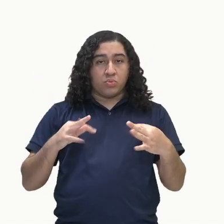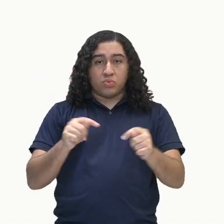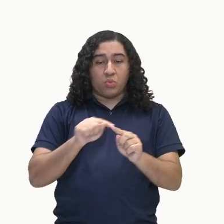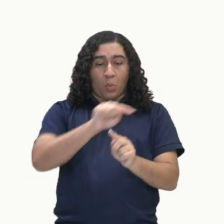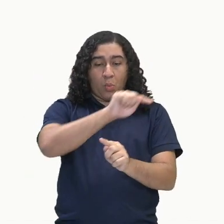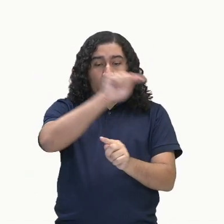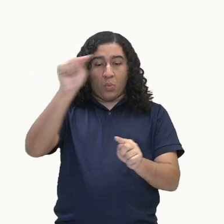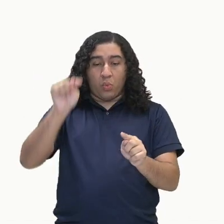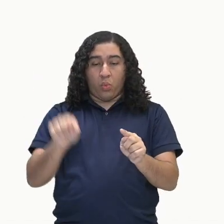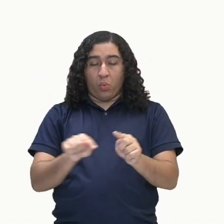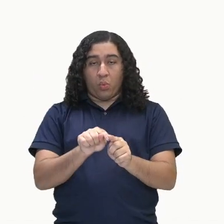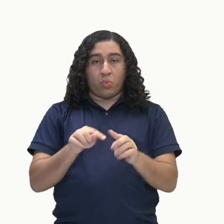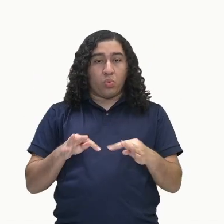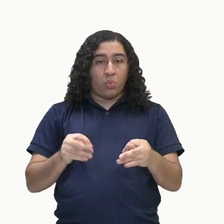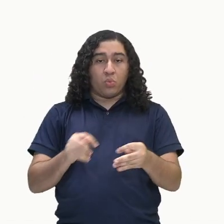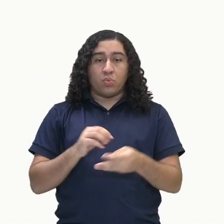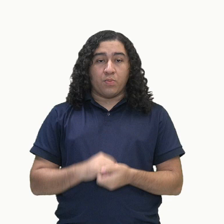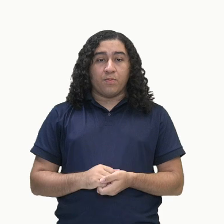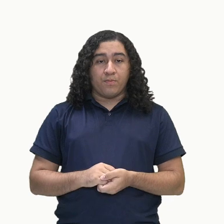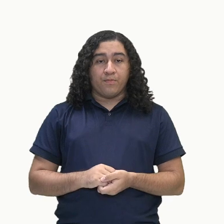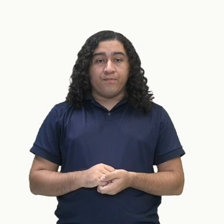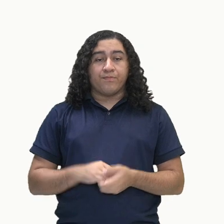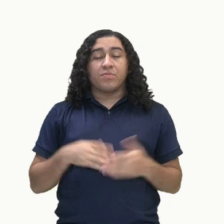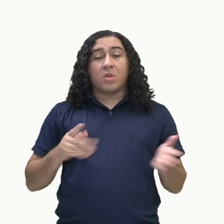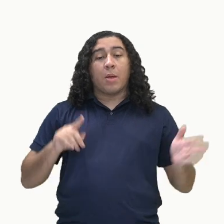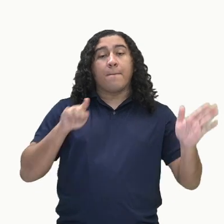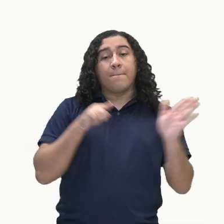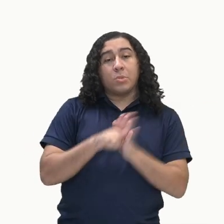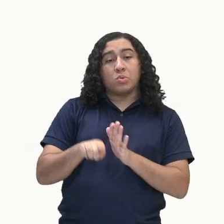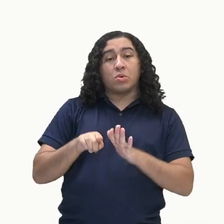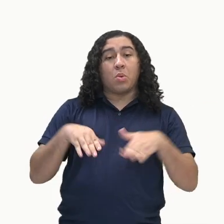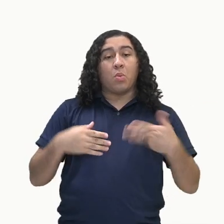nossa pergunta, olha, quais deles são polígonos